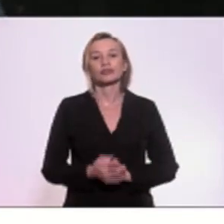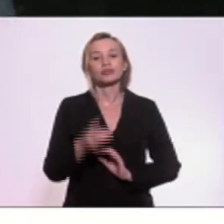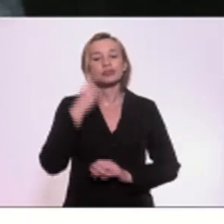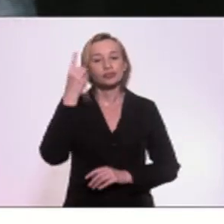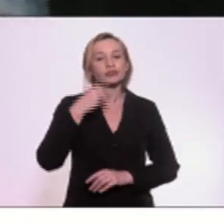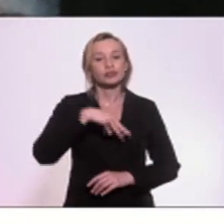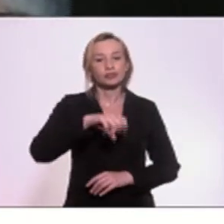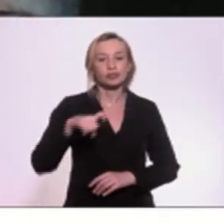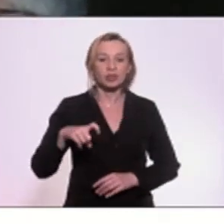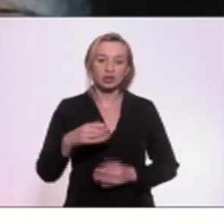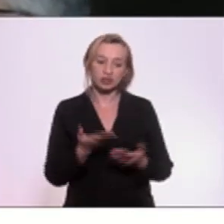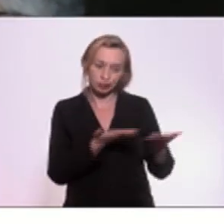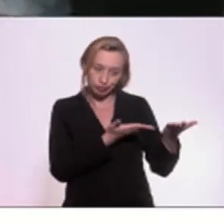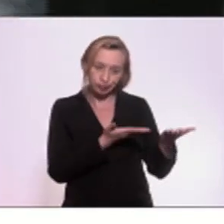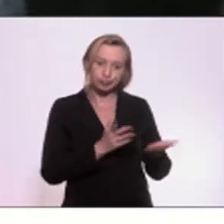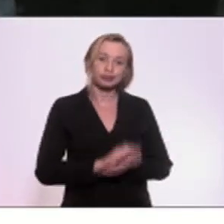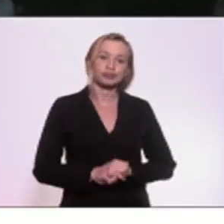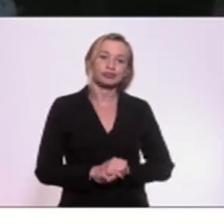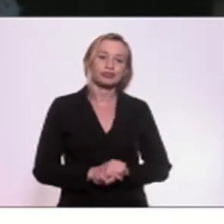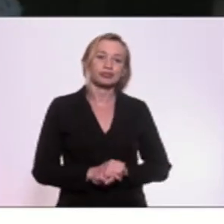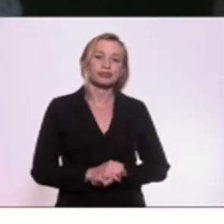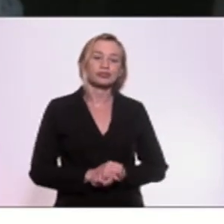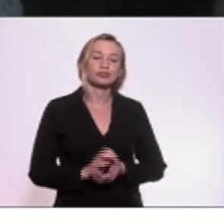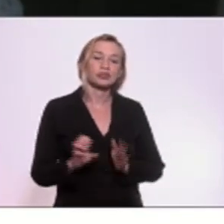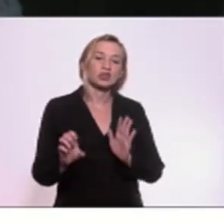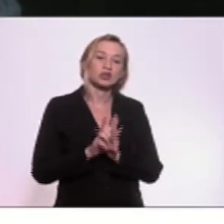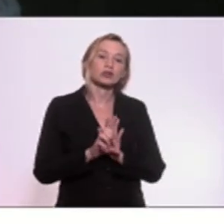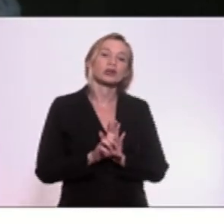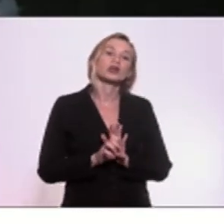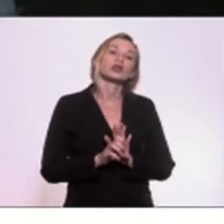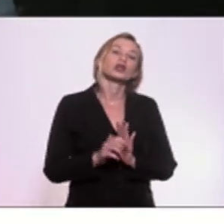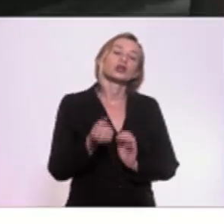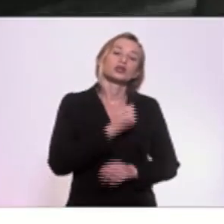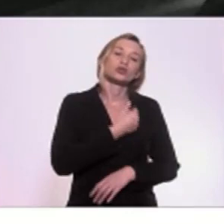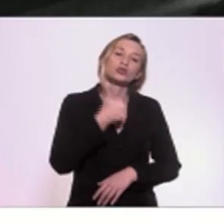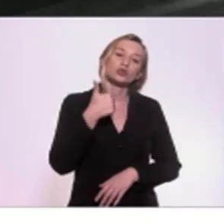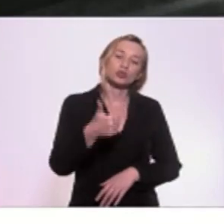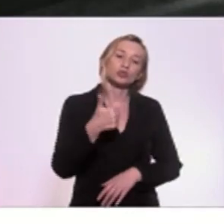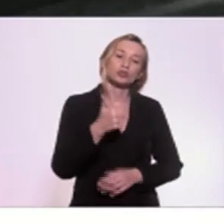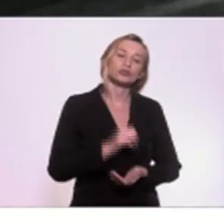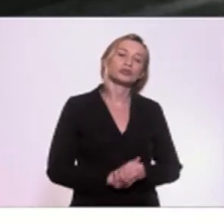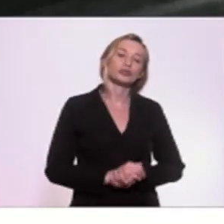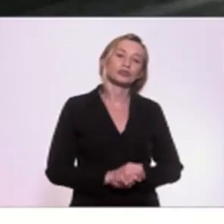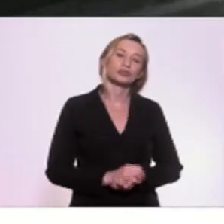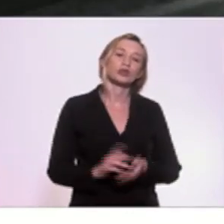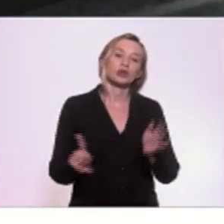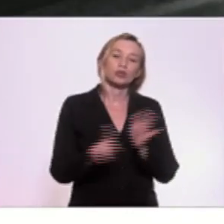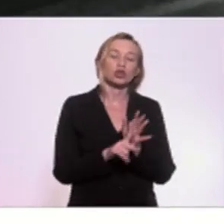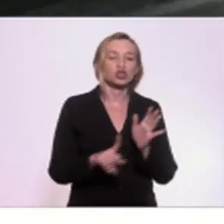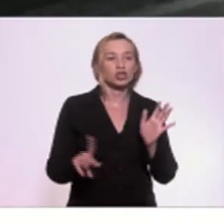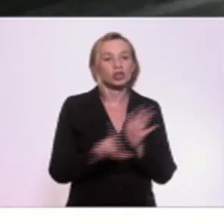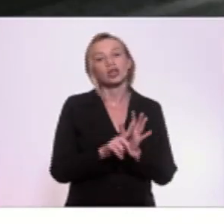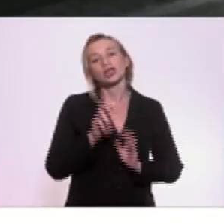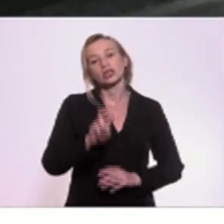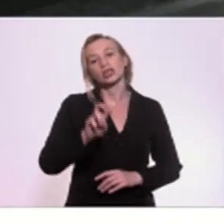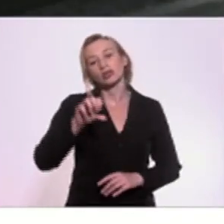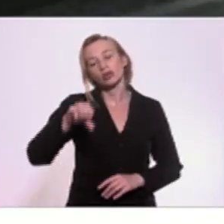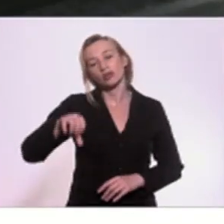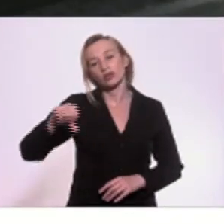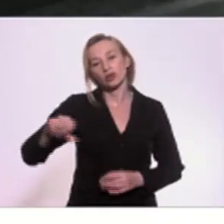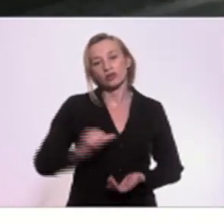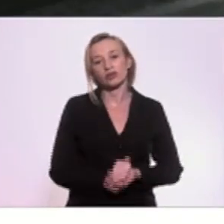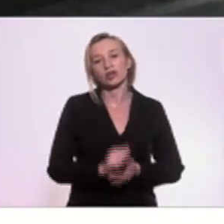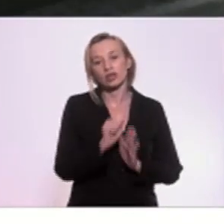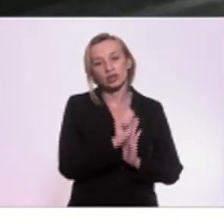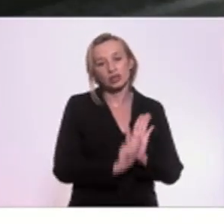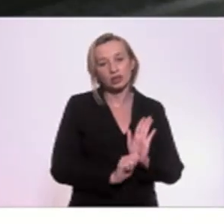por gentileza. Emenda aditiva número 1, adicione o artigo ao projeto de lei 599 com a seguinte